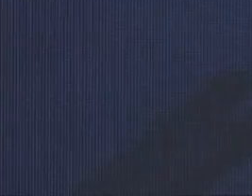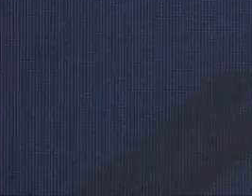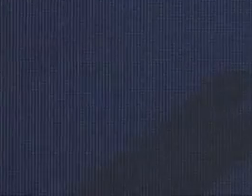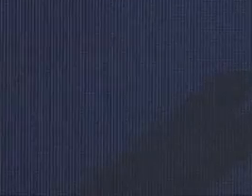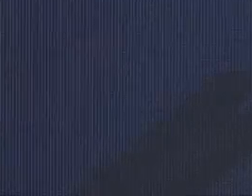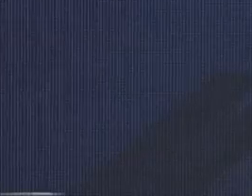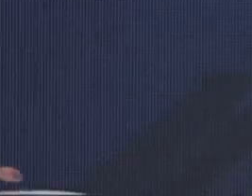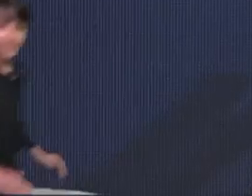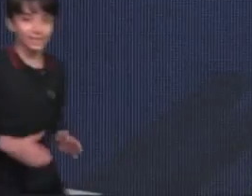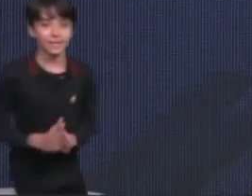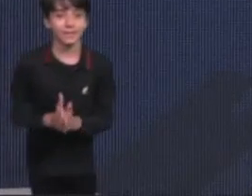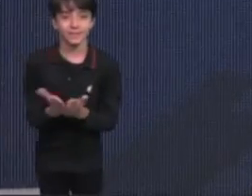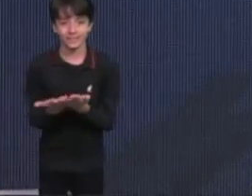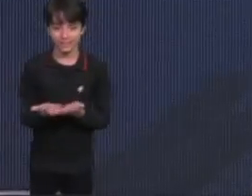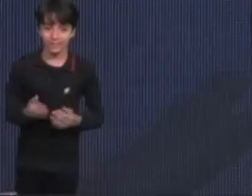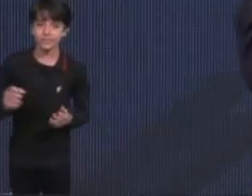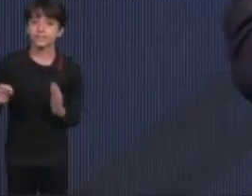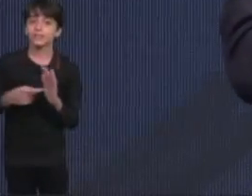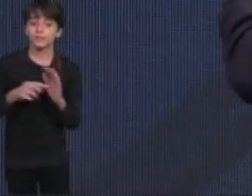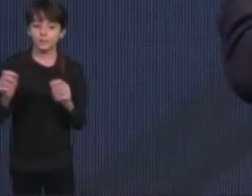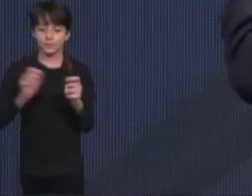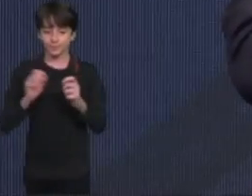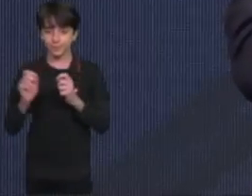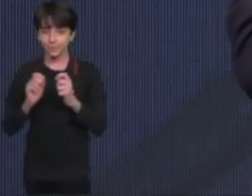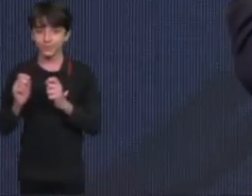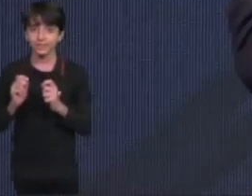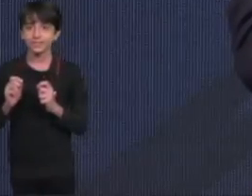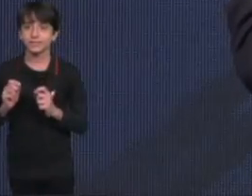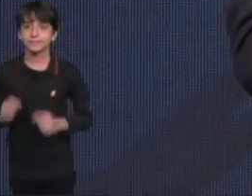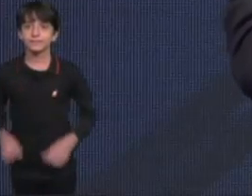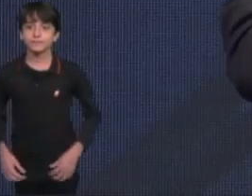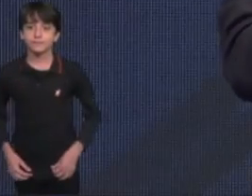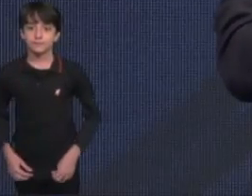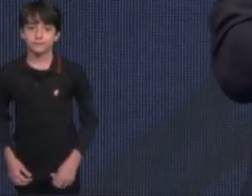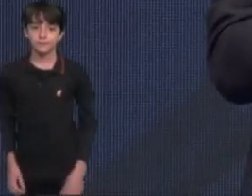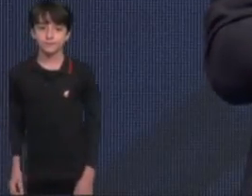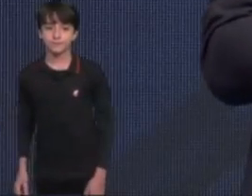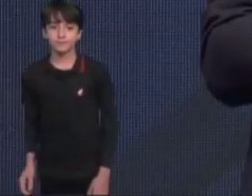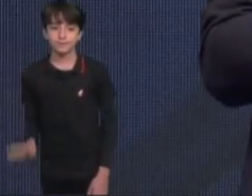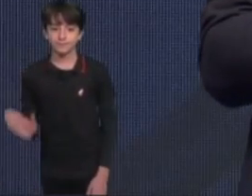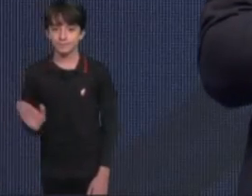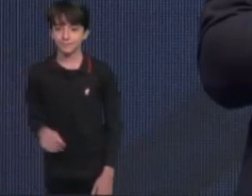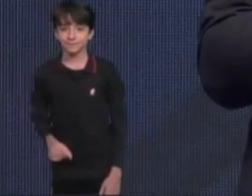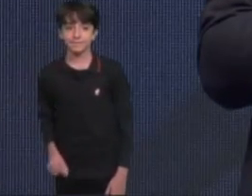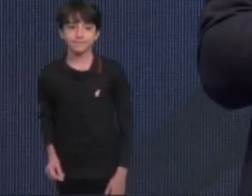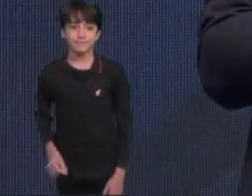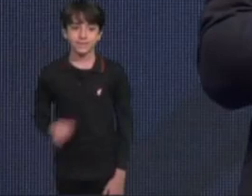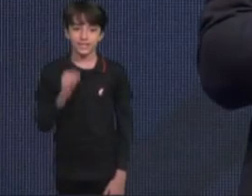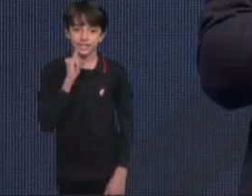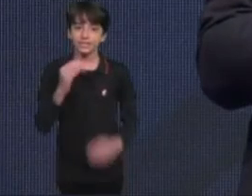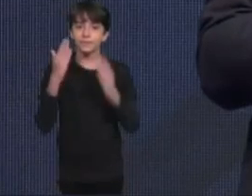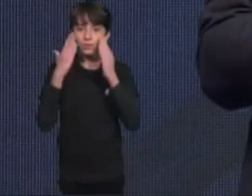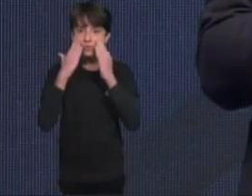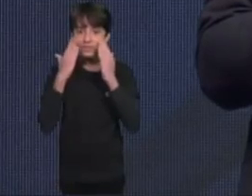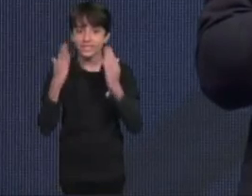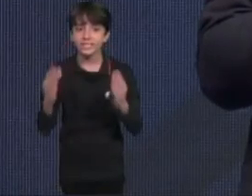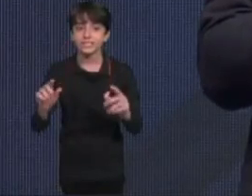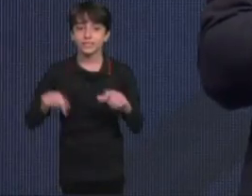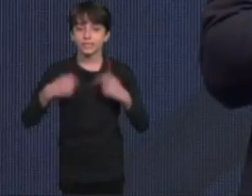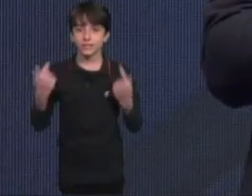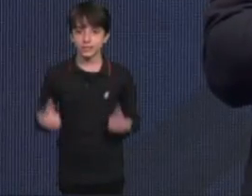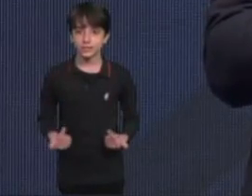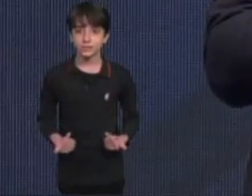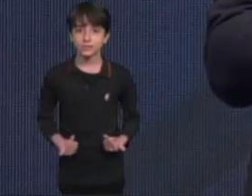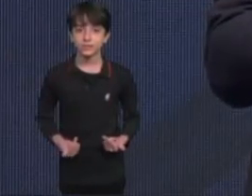a minha Bíblia também diz uma coisa muito linda é aquele que me confessar diante dos homens eu